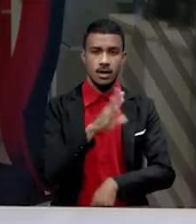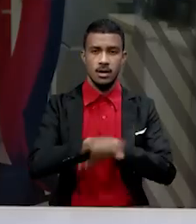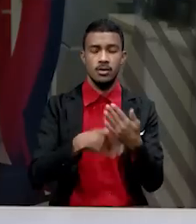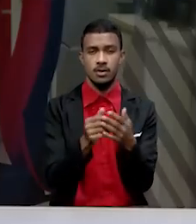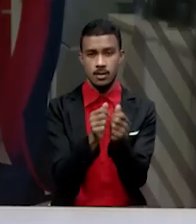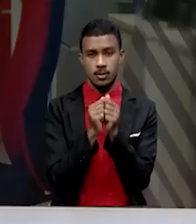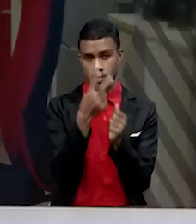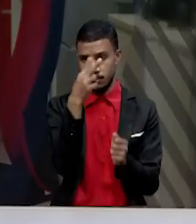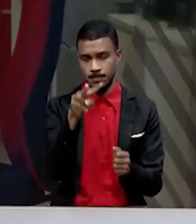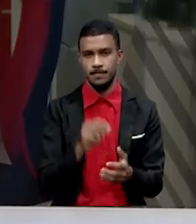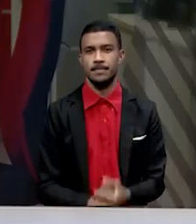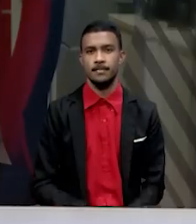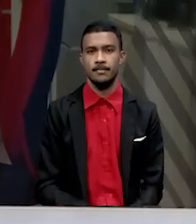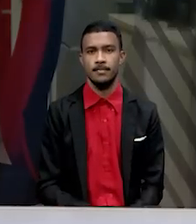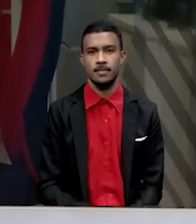motuk.